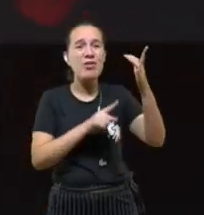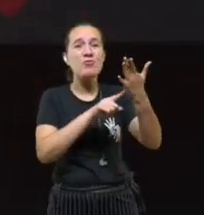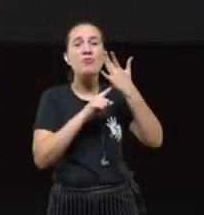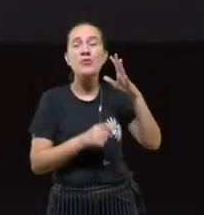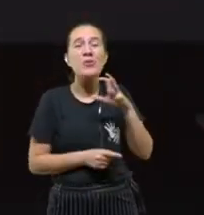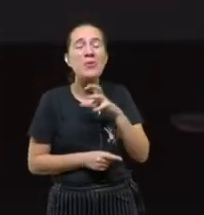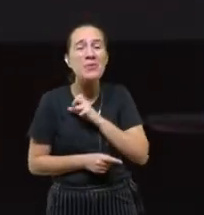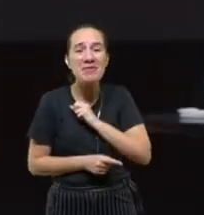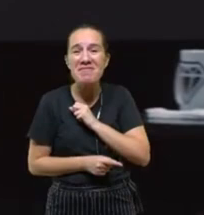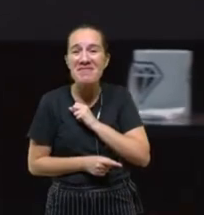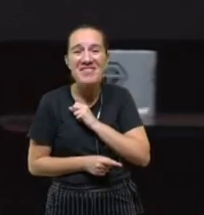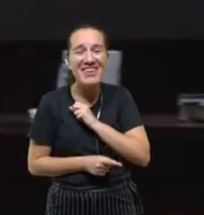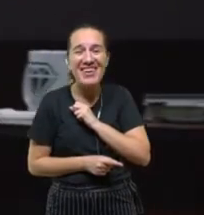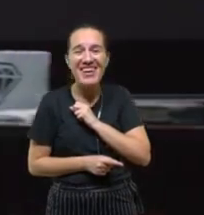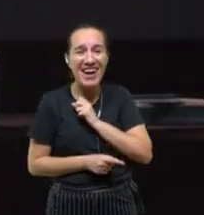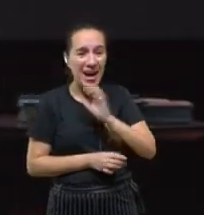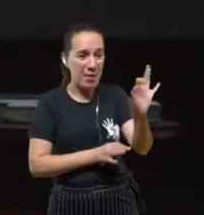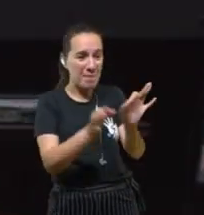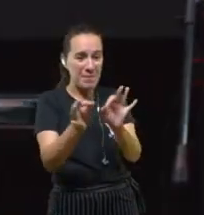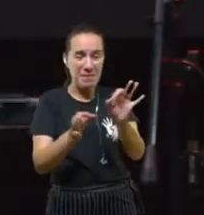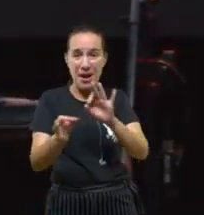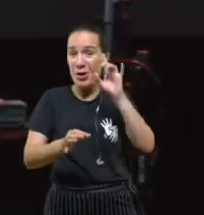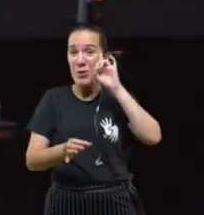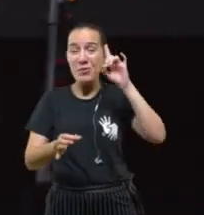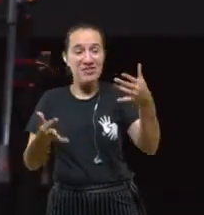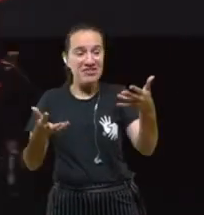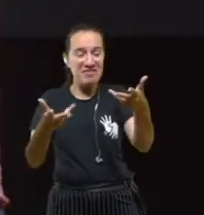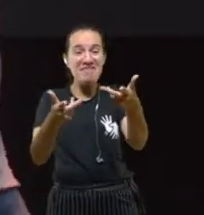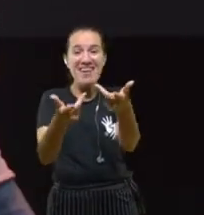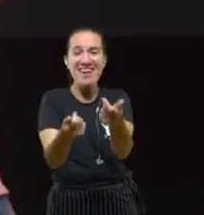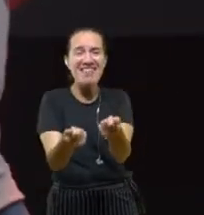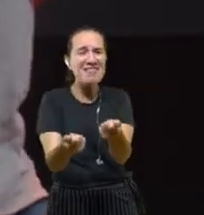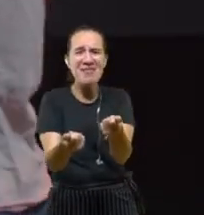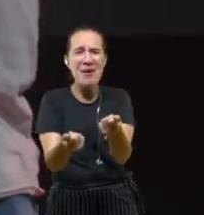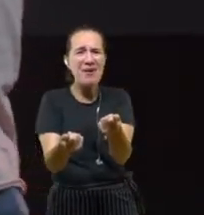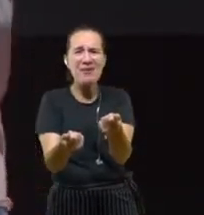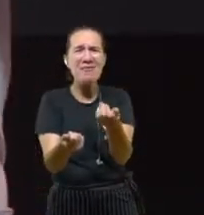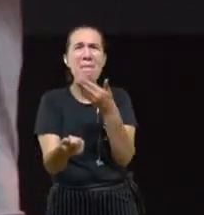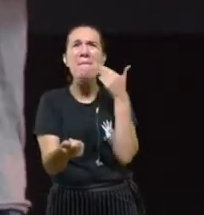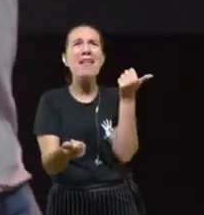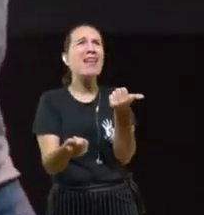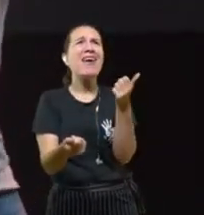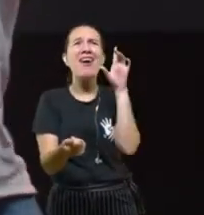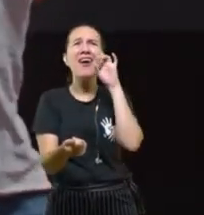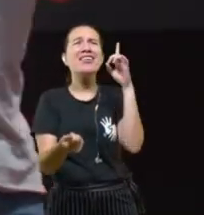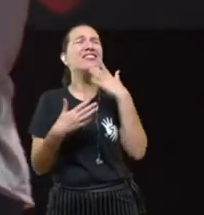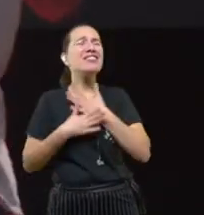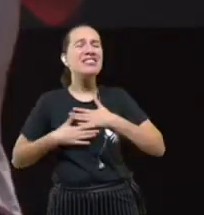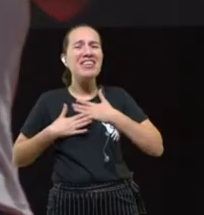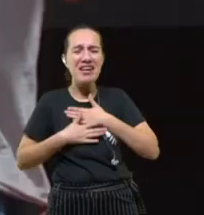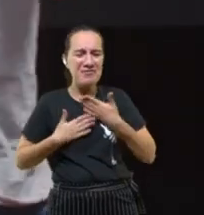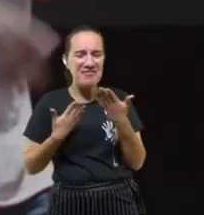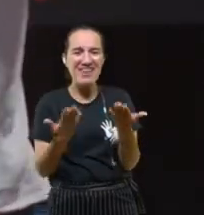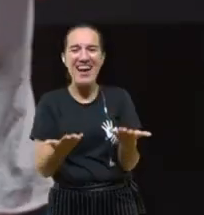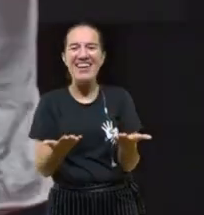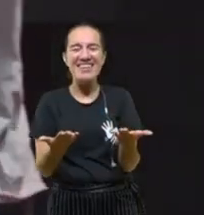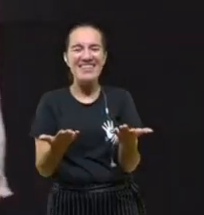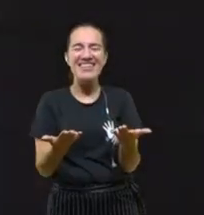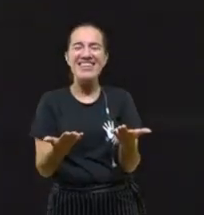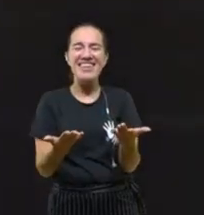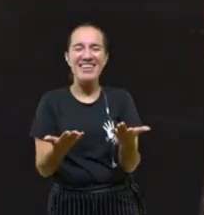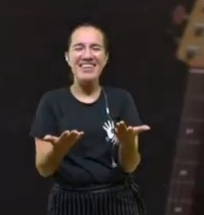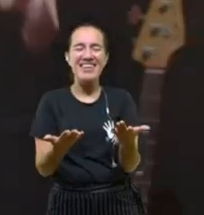tão gostosa, me deu um dos melhores dias, sabe, de prazer. E Ele